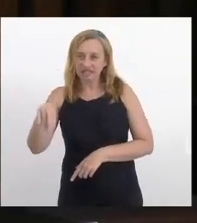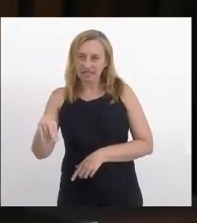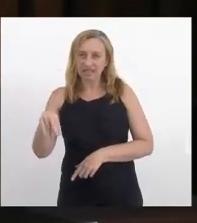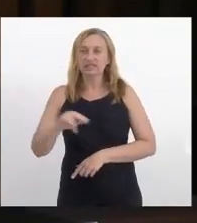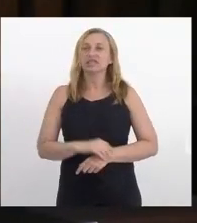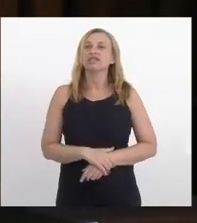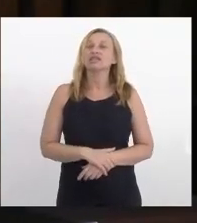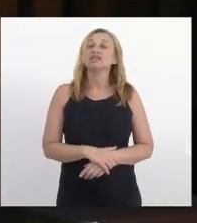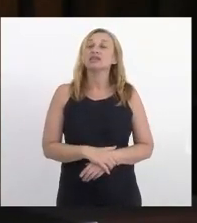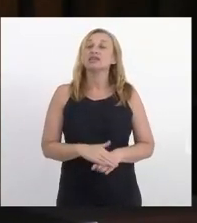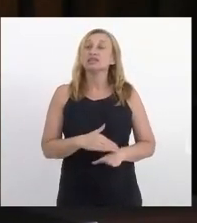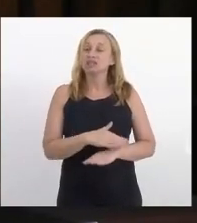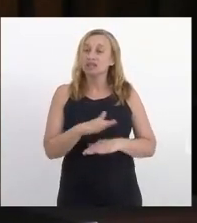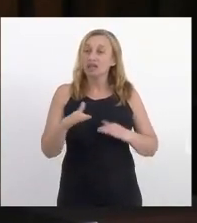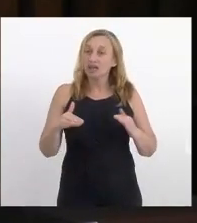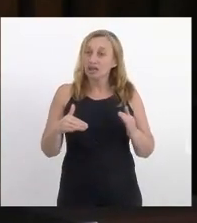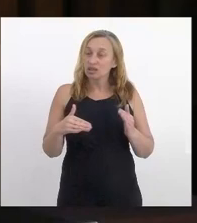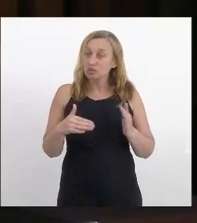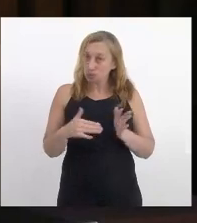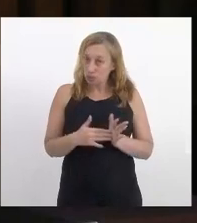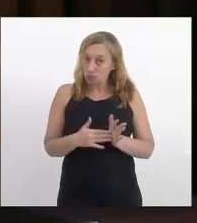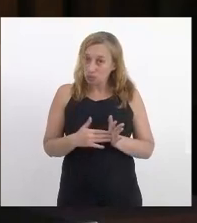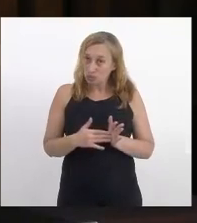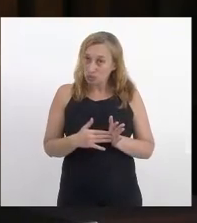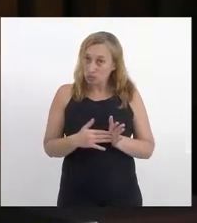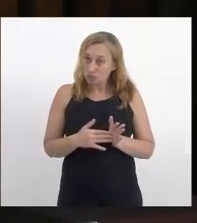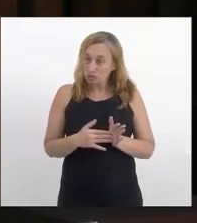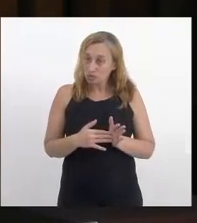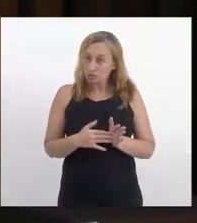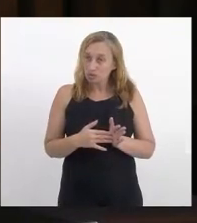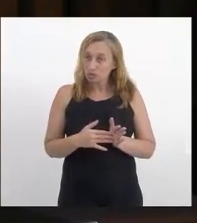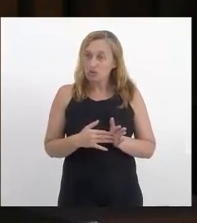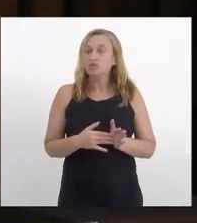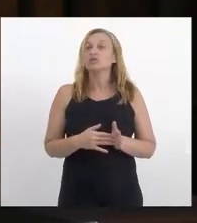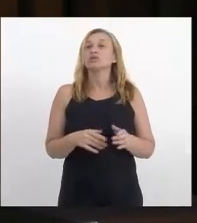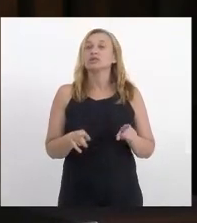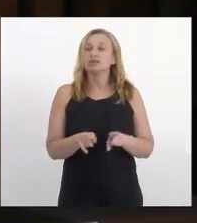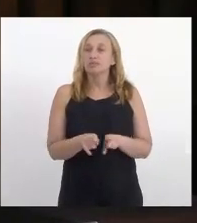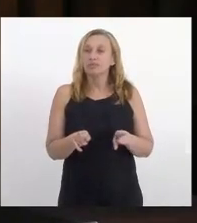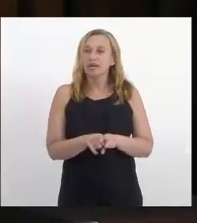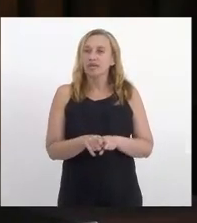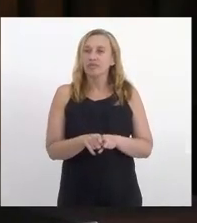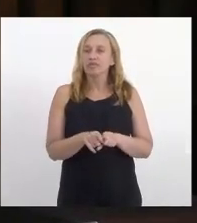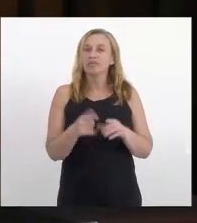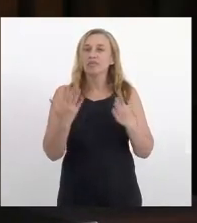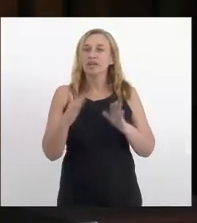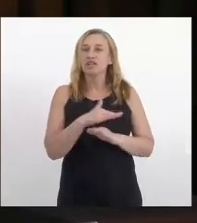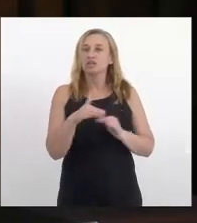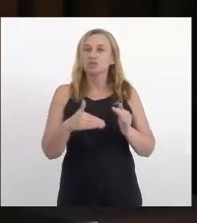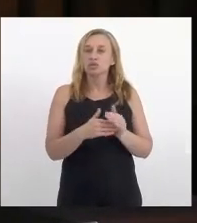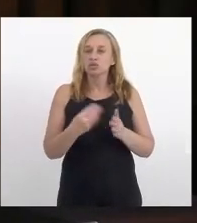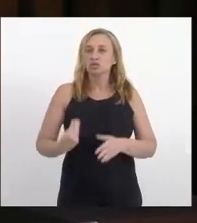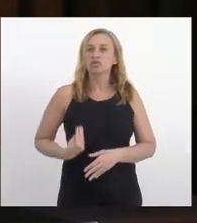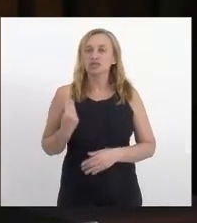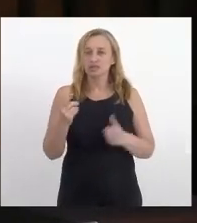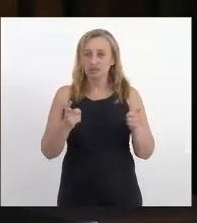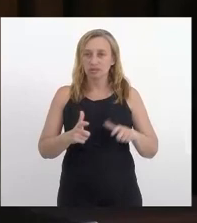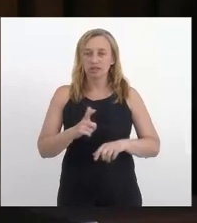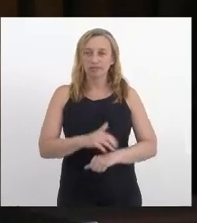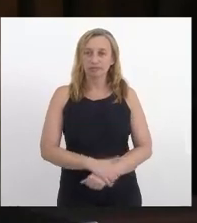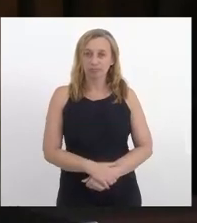E cumprimentando as mesmas, eu cumprimento todos aqueles que estão aqui presentes.